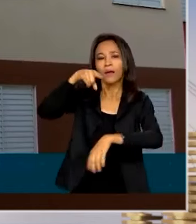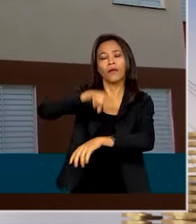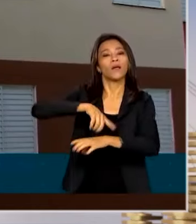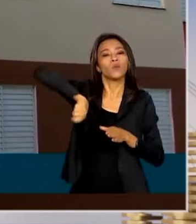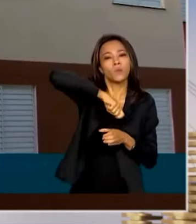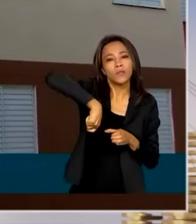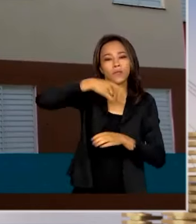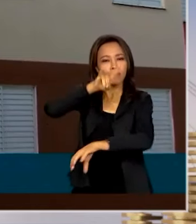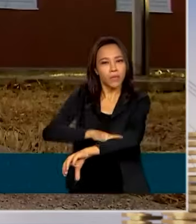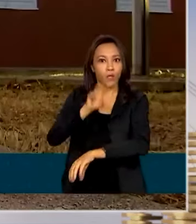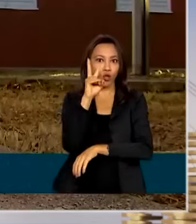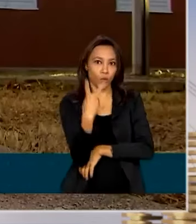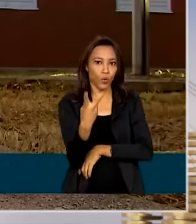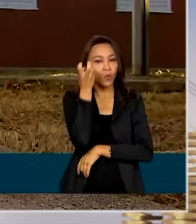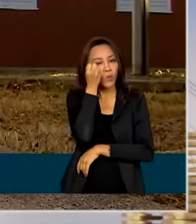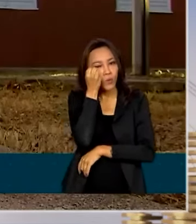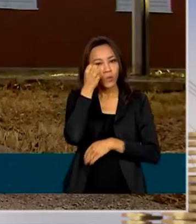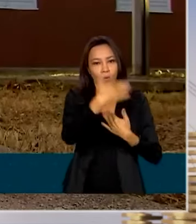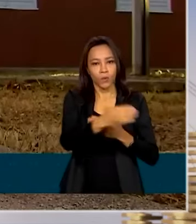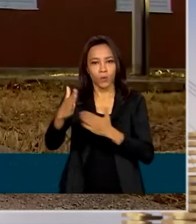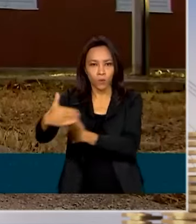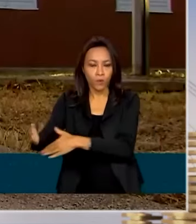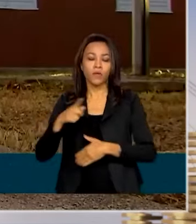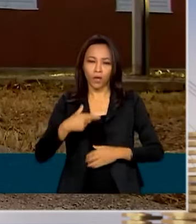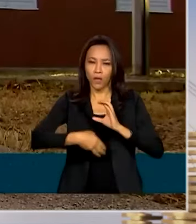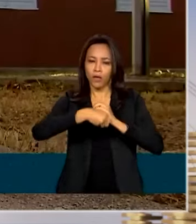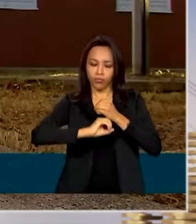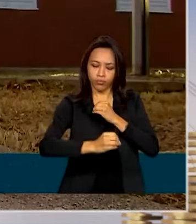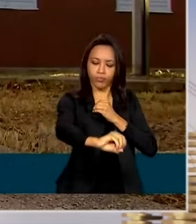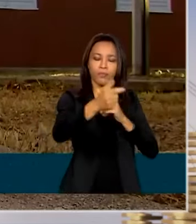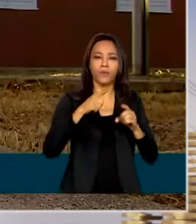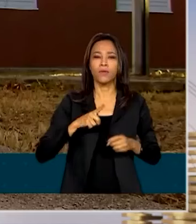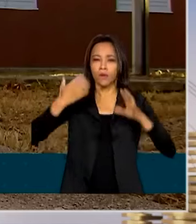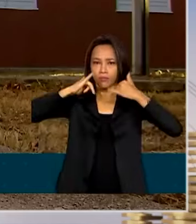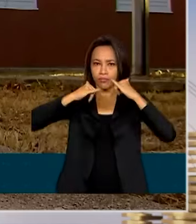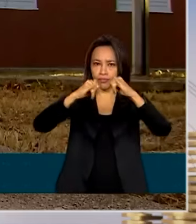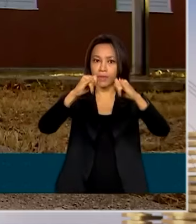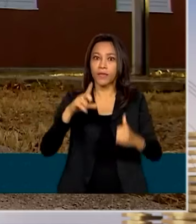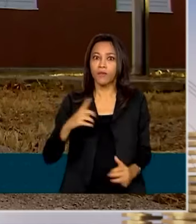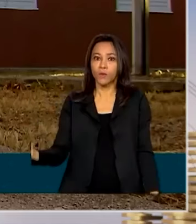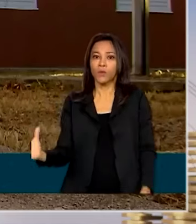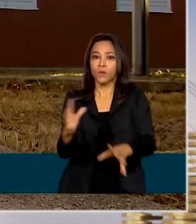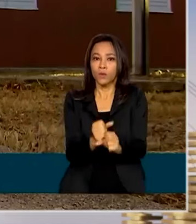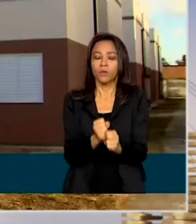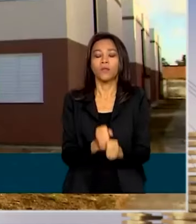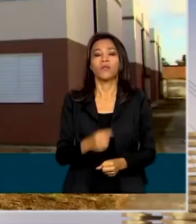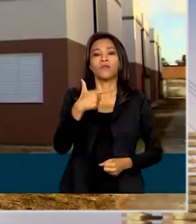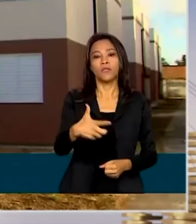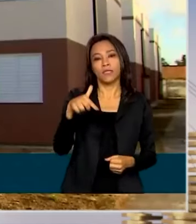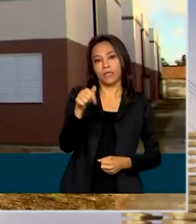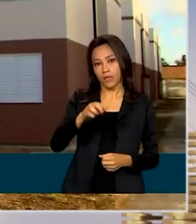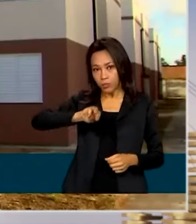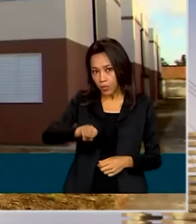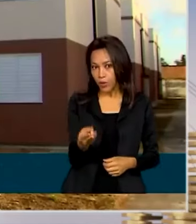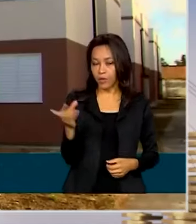a aquisição de imóveis. O imóvel de 100 mil reais, por exemplo, de 150 mil reais, por exemplo, vai ter um